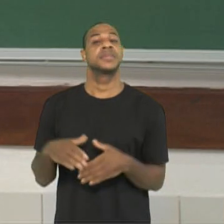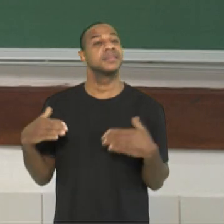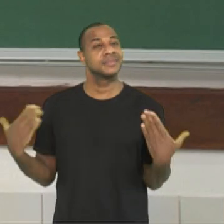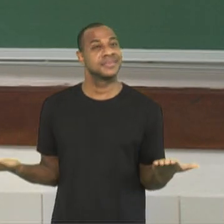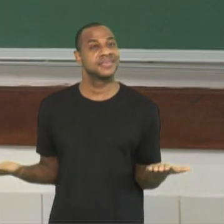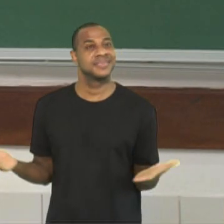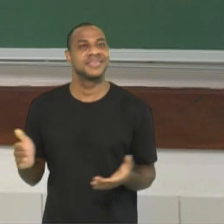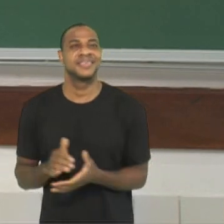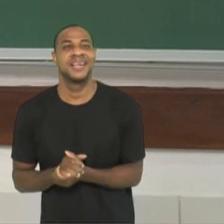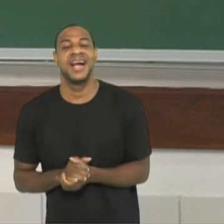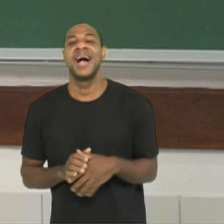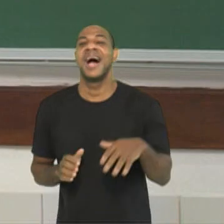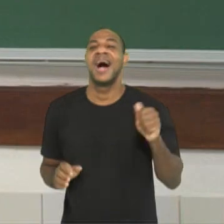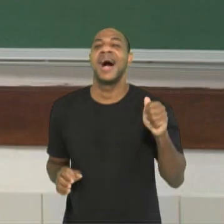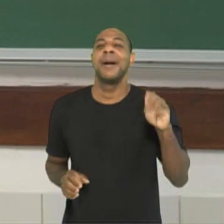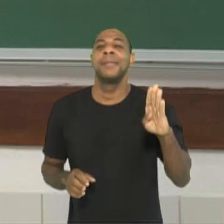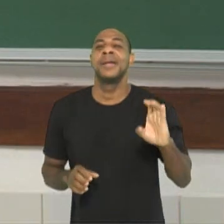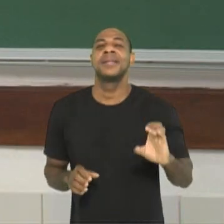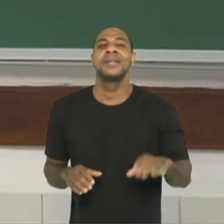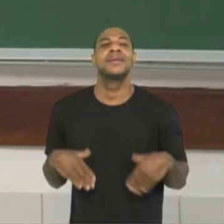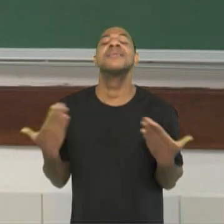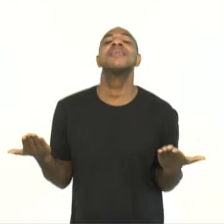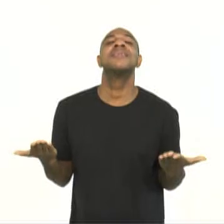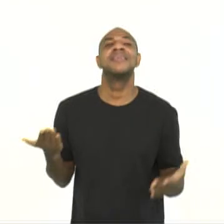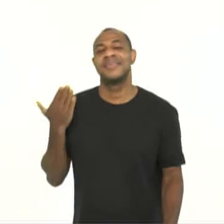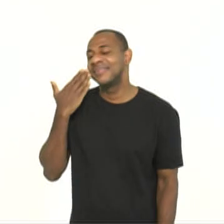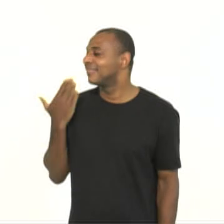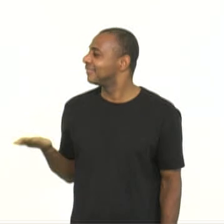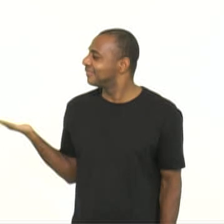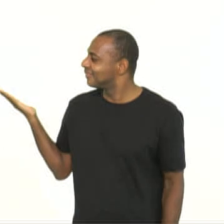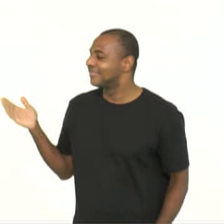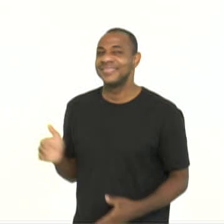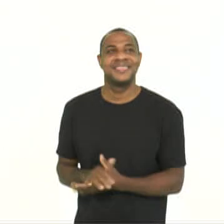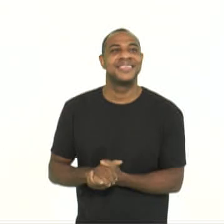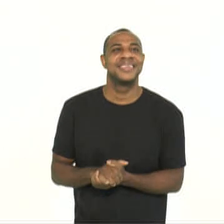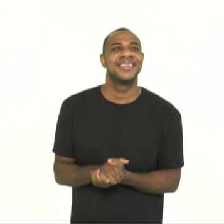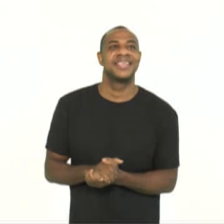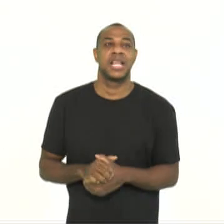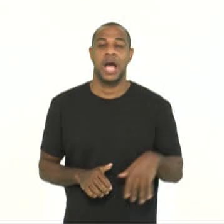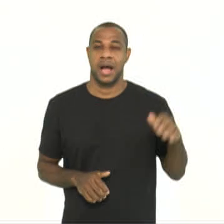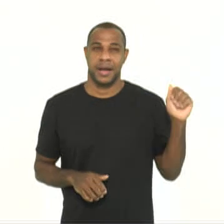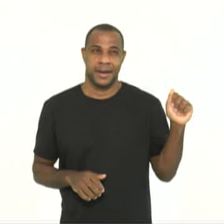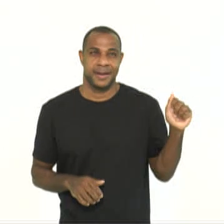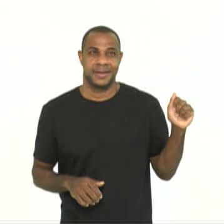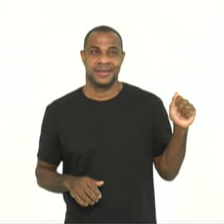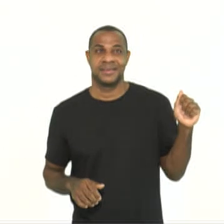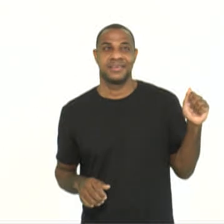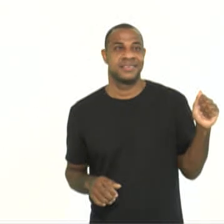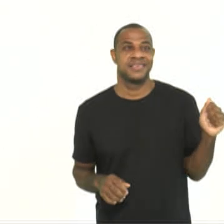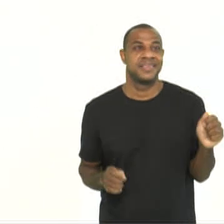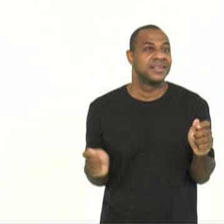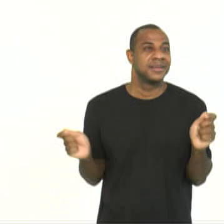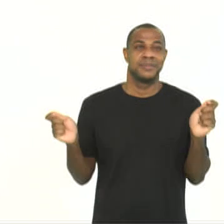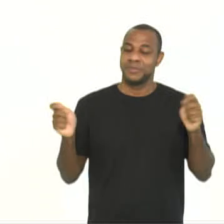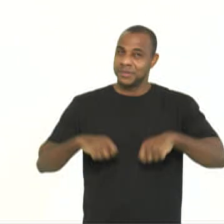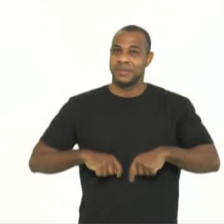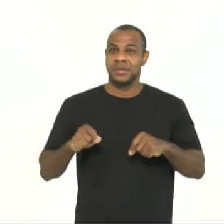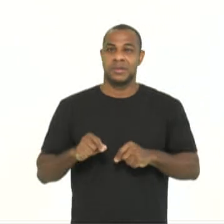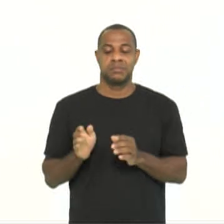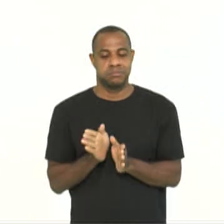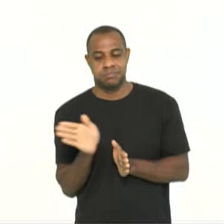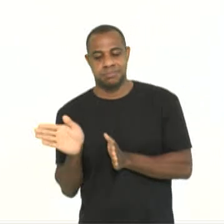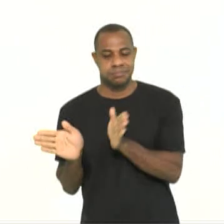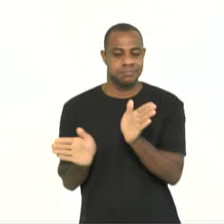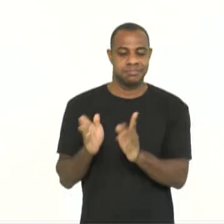Muito bem. A, B ou C, resposta certa vai aparecer para você na tela, letra A. Possibilitar a real noção de direção